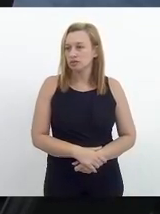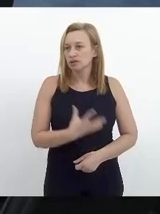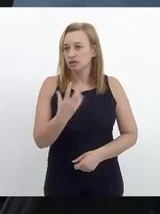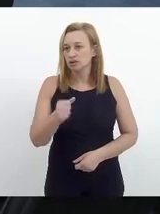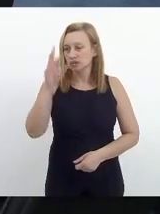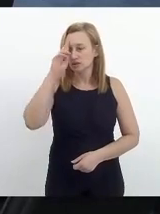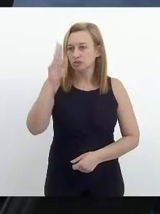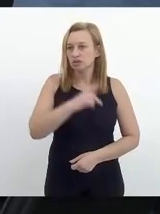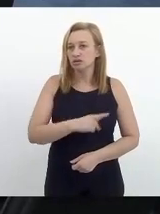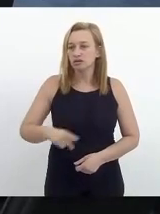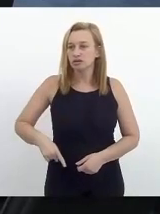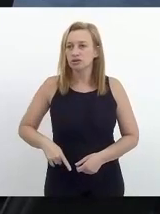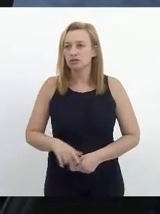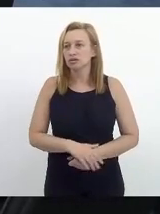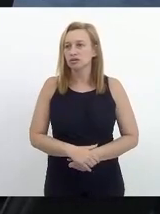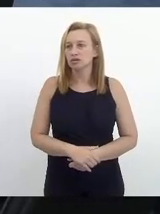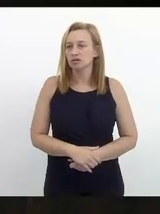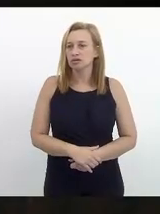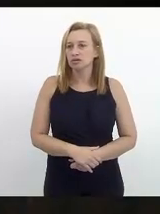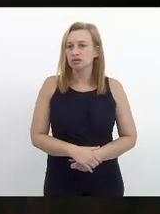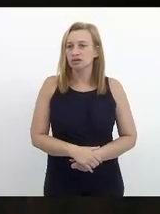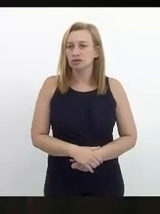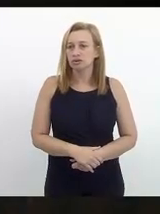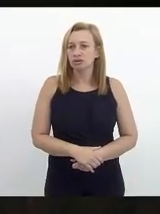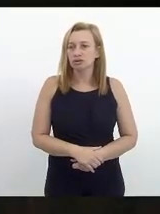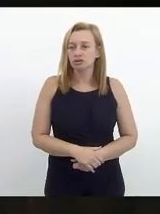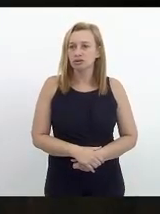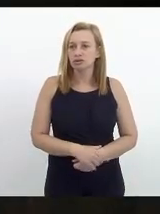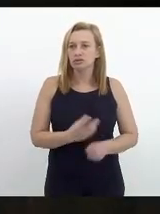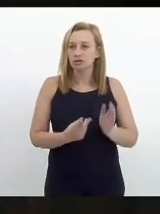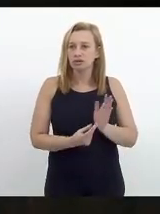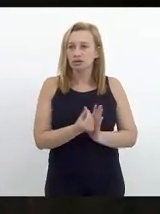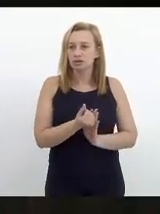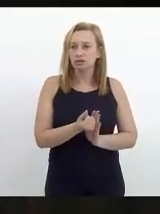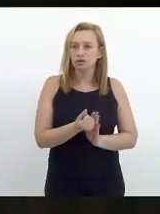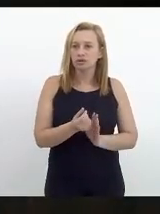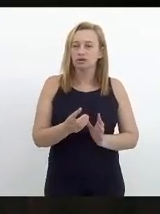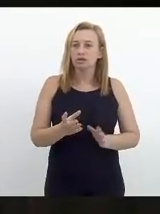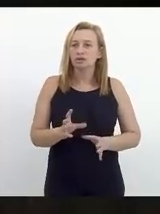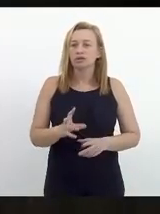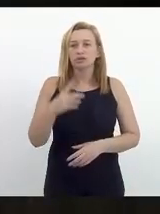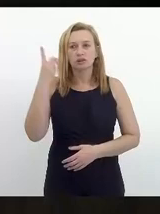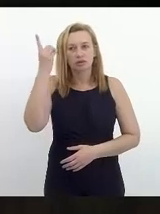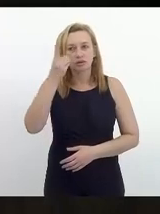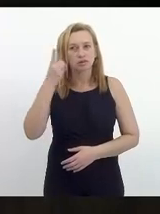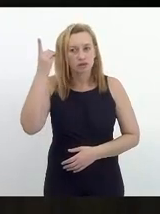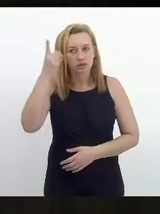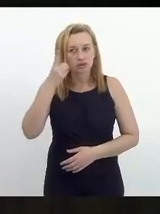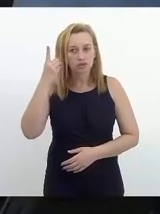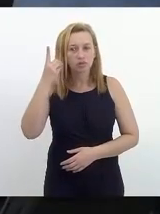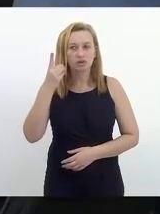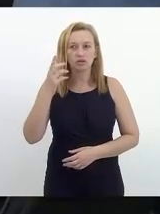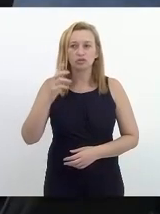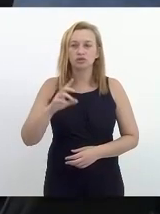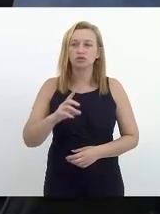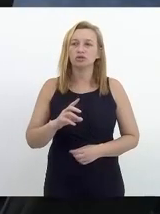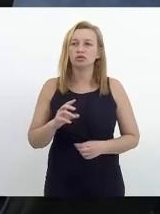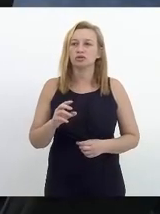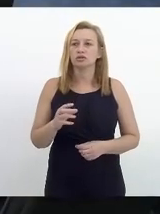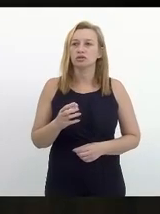Favorável, presidente. Pela Comissão de Orçamento, nobre deputado Márcio Canella.